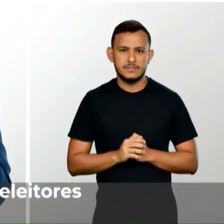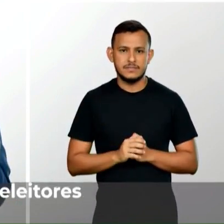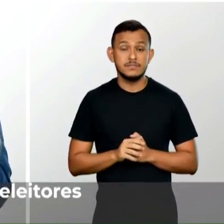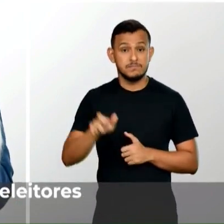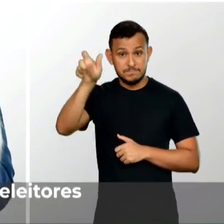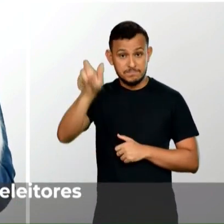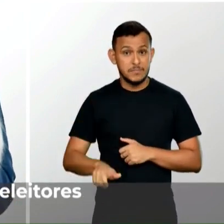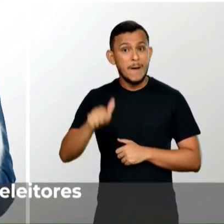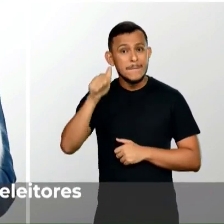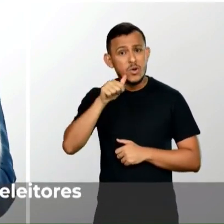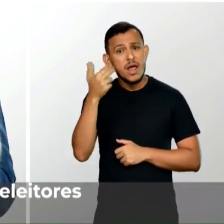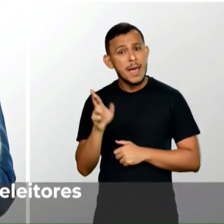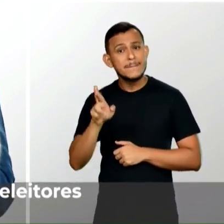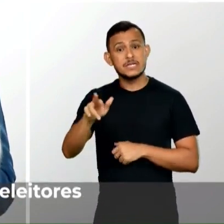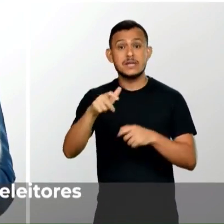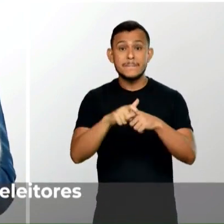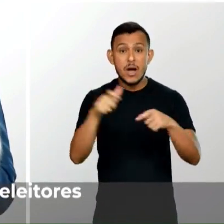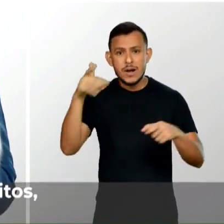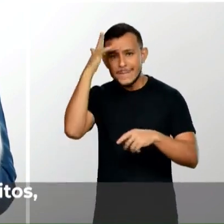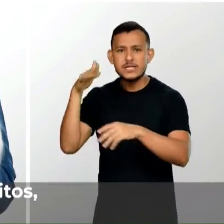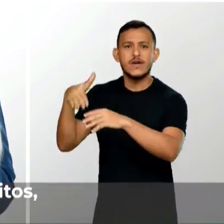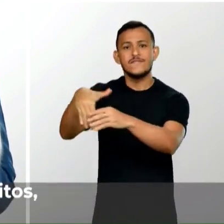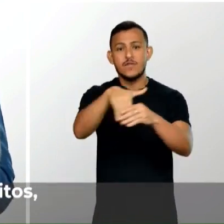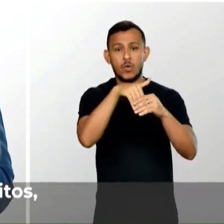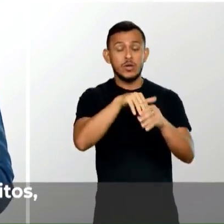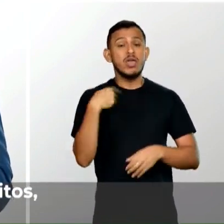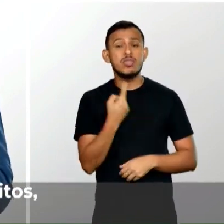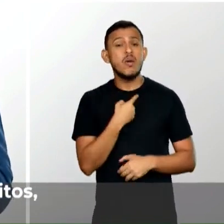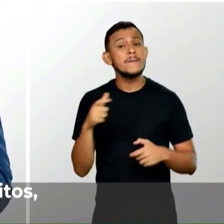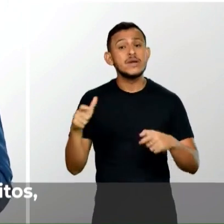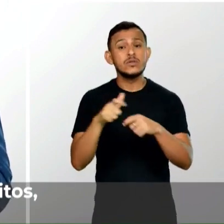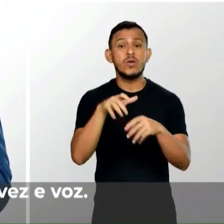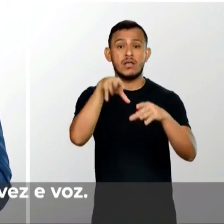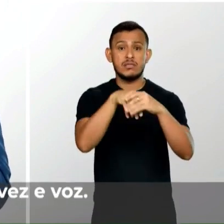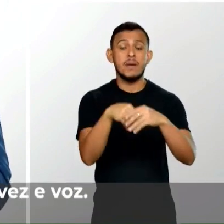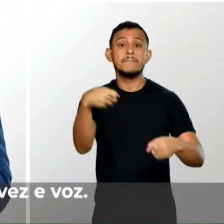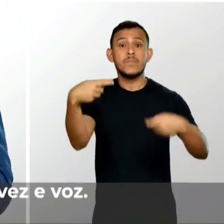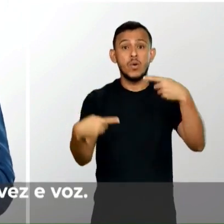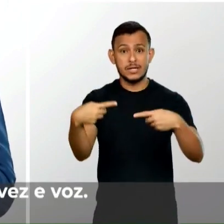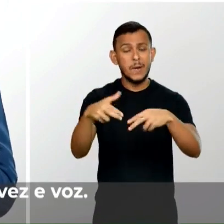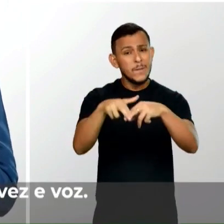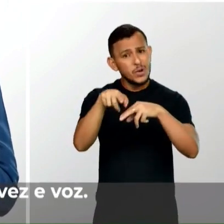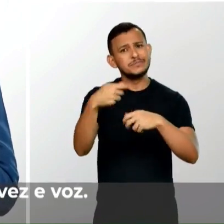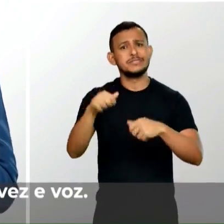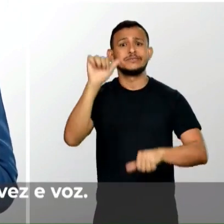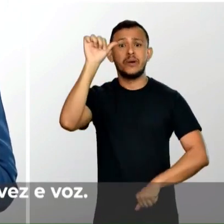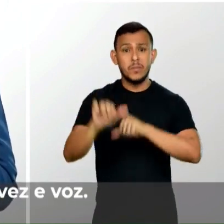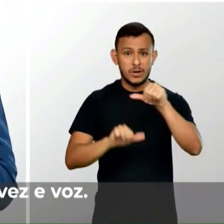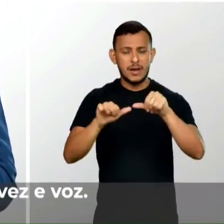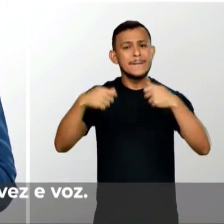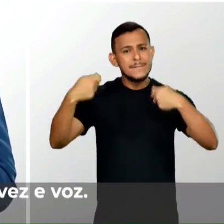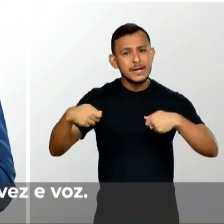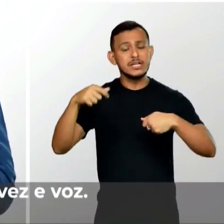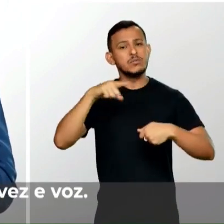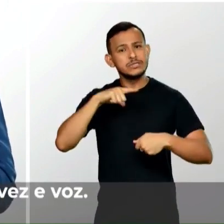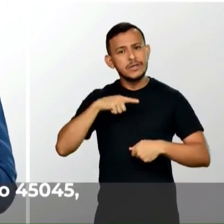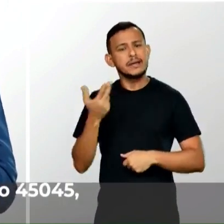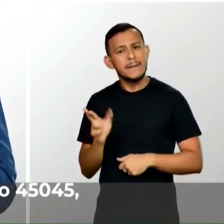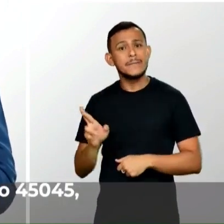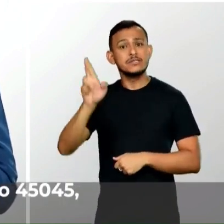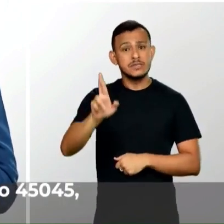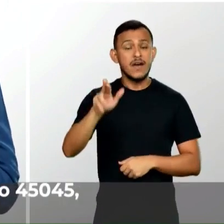45123. A mulher representa a maioria dos eleitores e somos a minoria entre os eleitos. É hora disso mudar. Precisamos ter vez